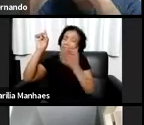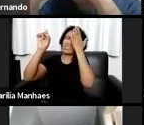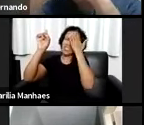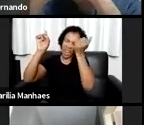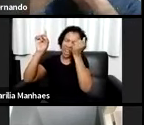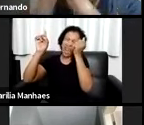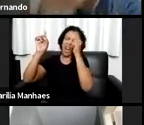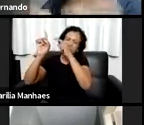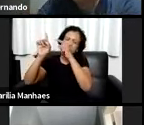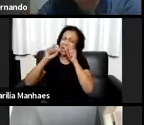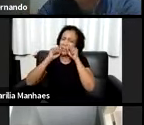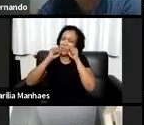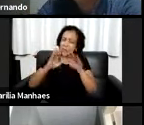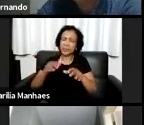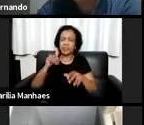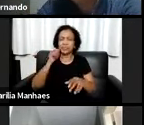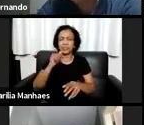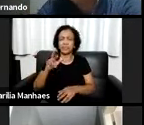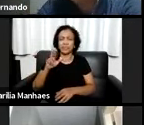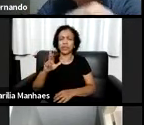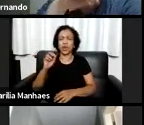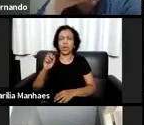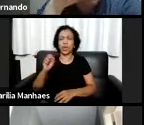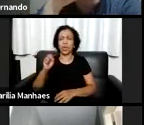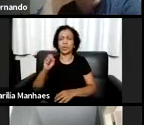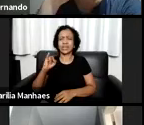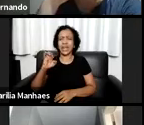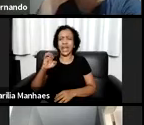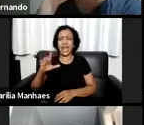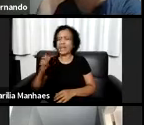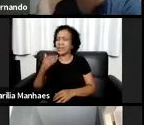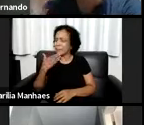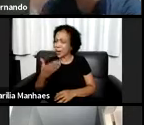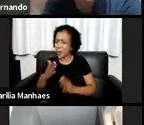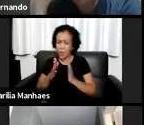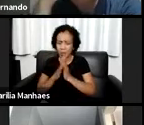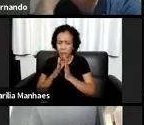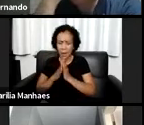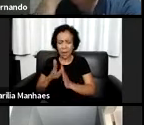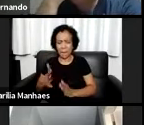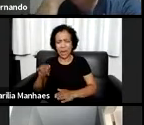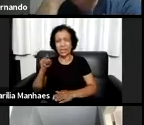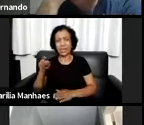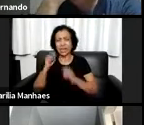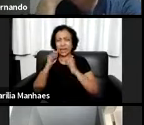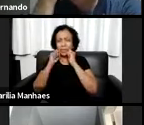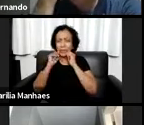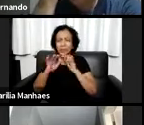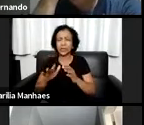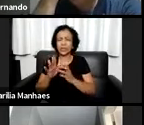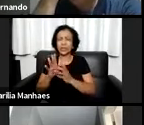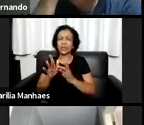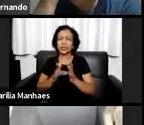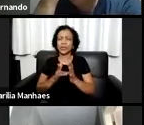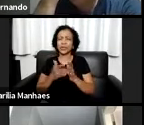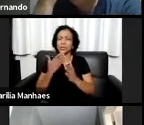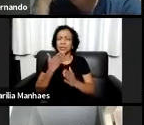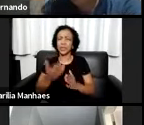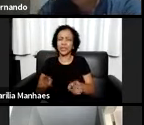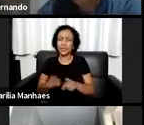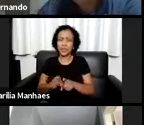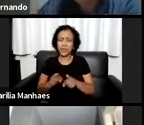irmã Rosemary, que pede pelo seu pai, abençoa o pai da irmã Rosemary. Abençoa, Senhor, o pedido do pastor